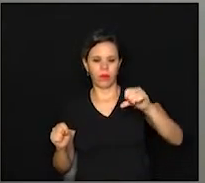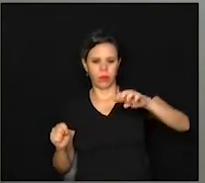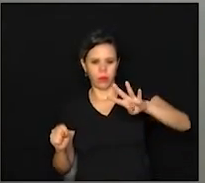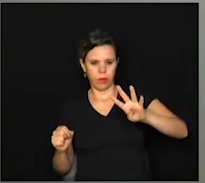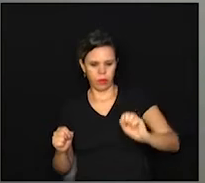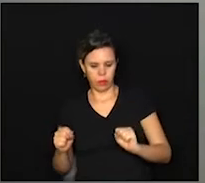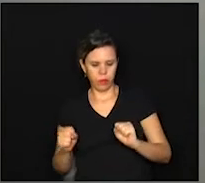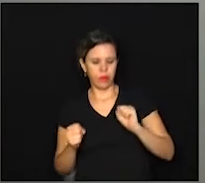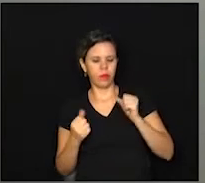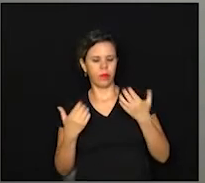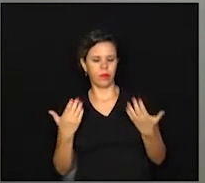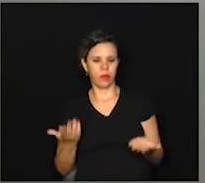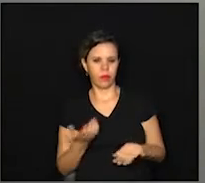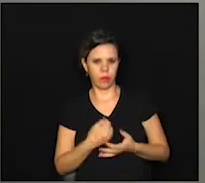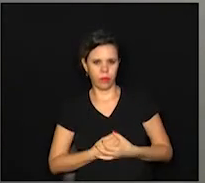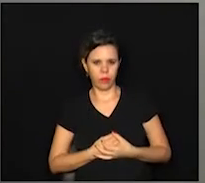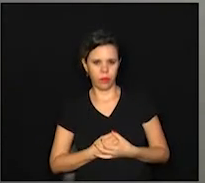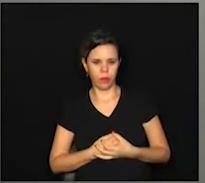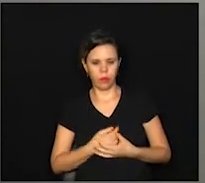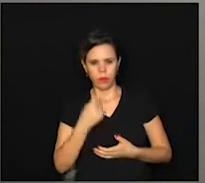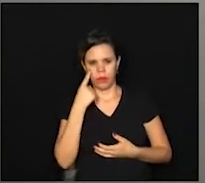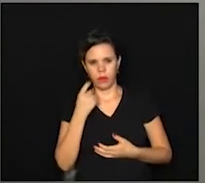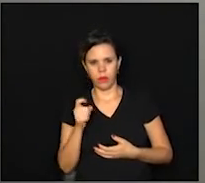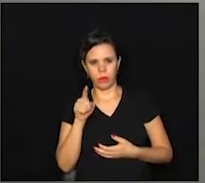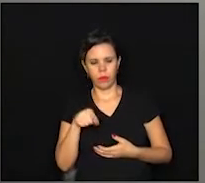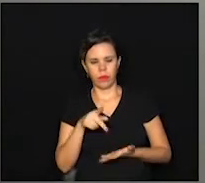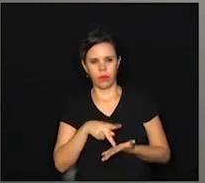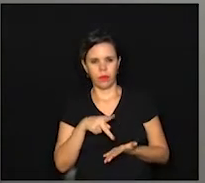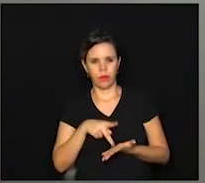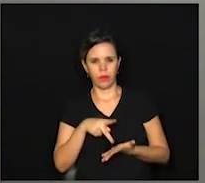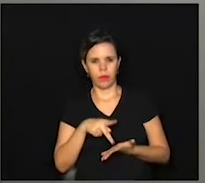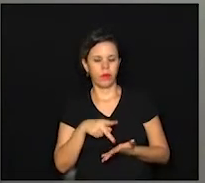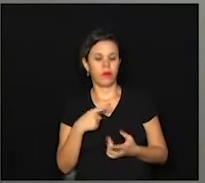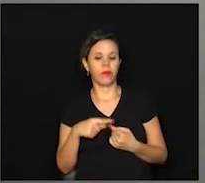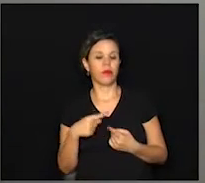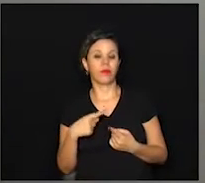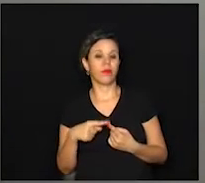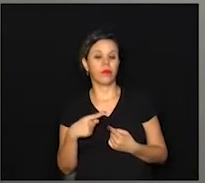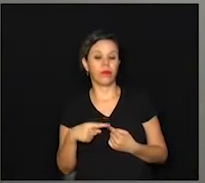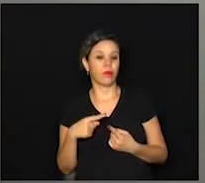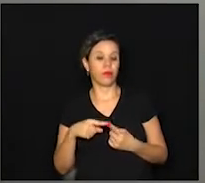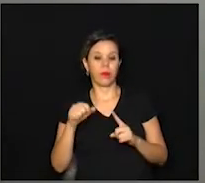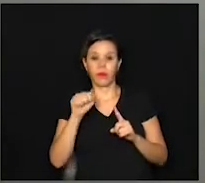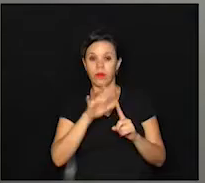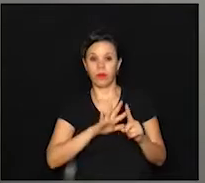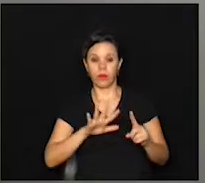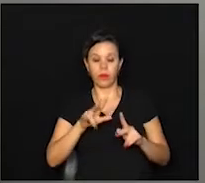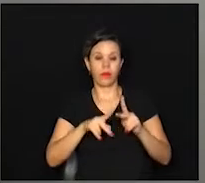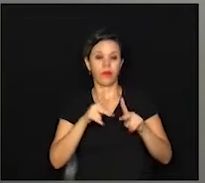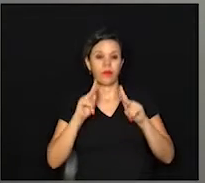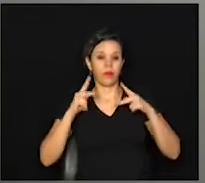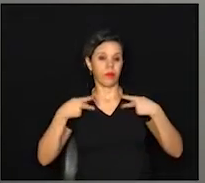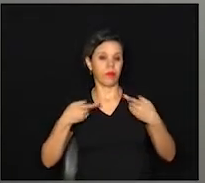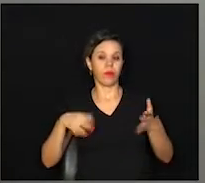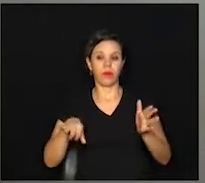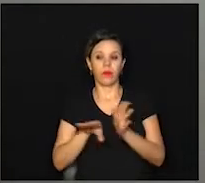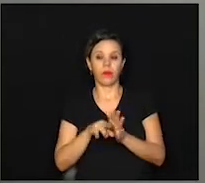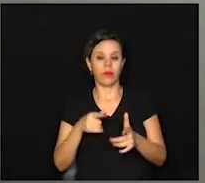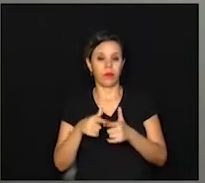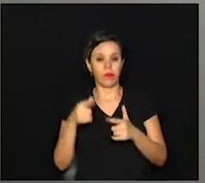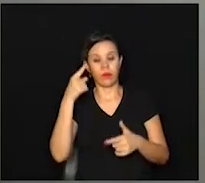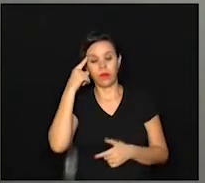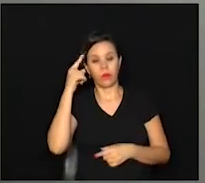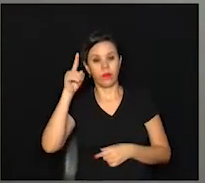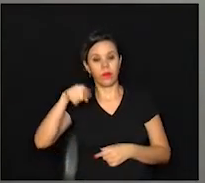1948, e é interessante que, na verdade, assim, por que as sociedades, né, por que a humanidade chegou numa ideia de que